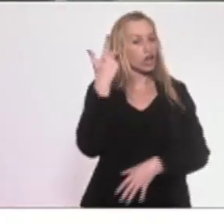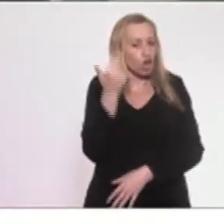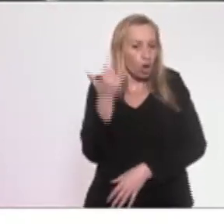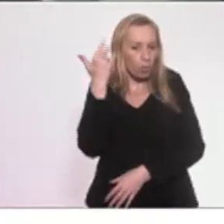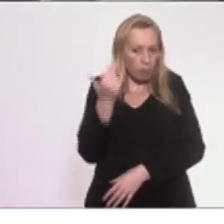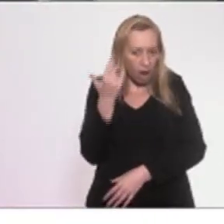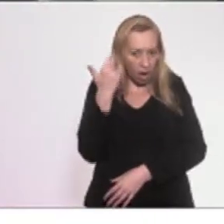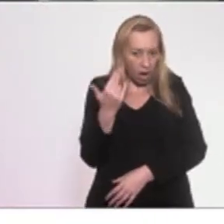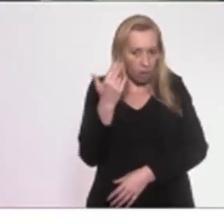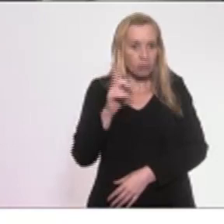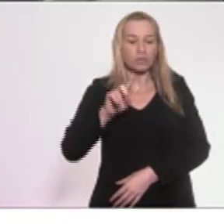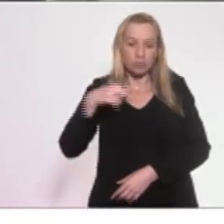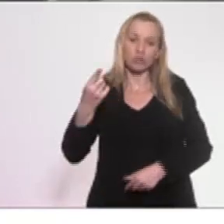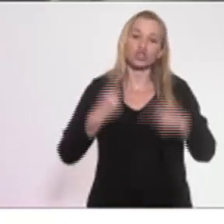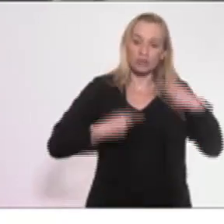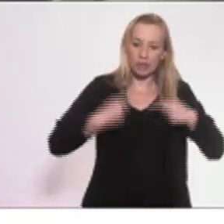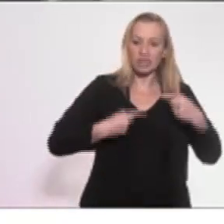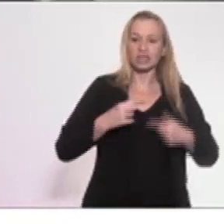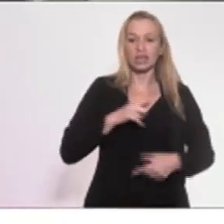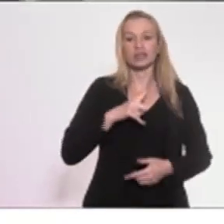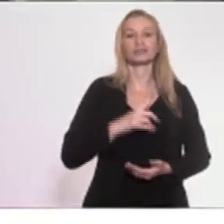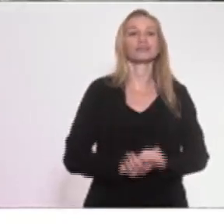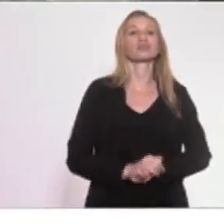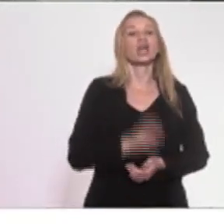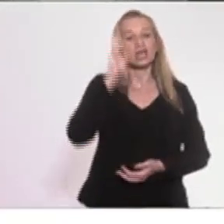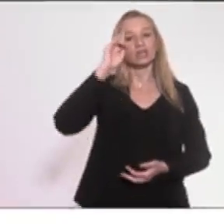naturalmente para maior debate na Assembleia.